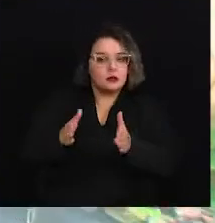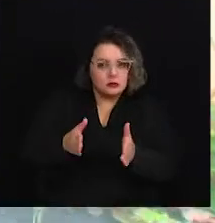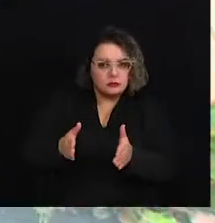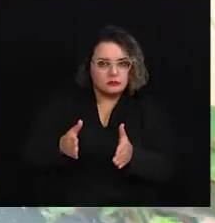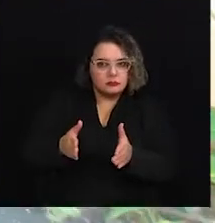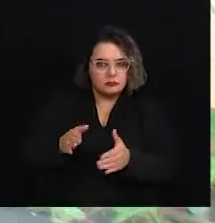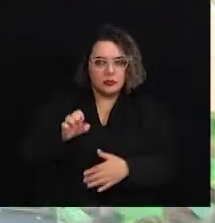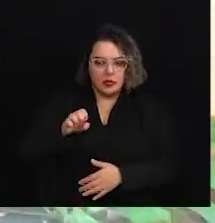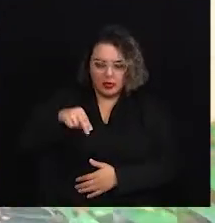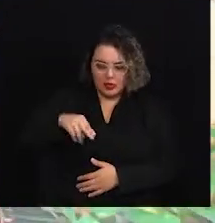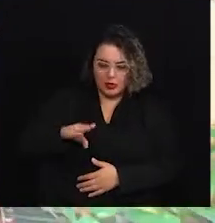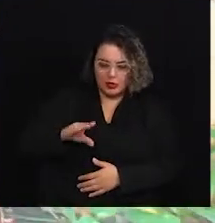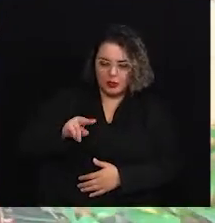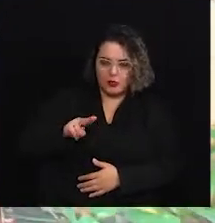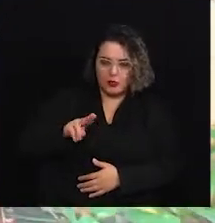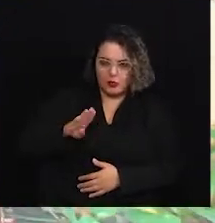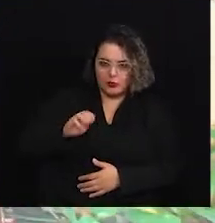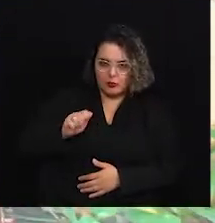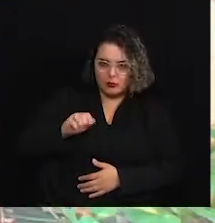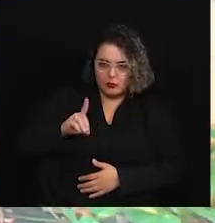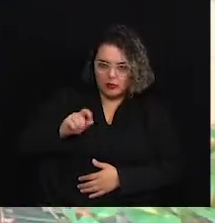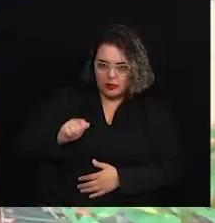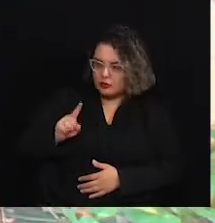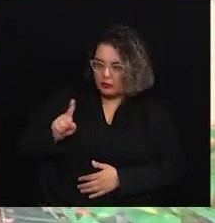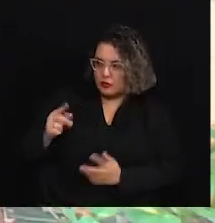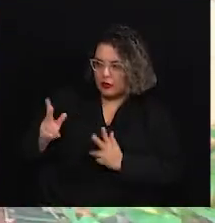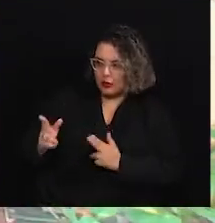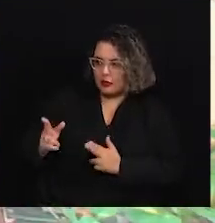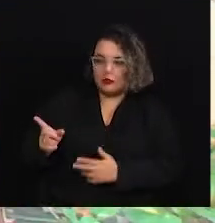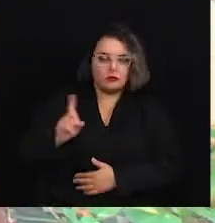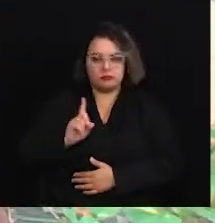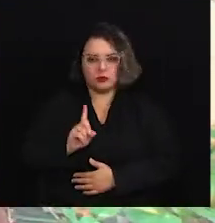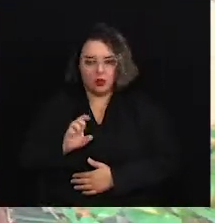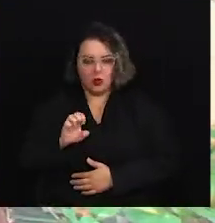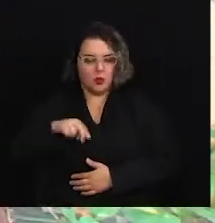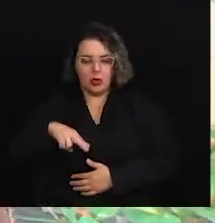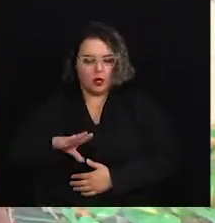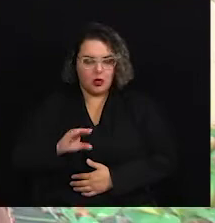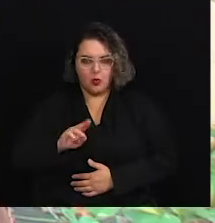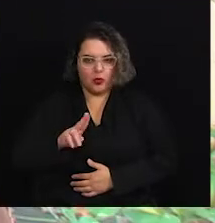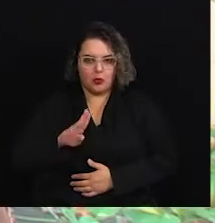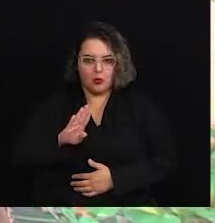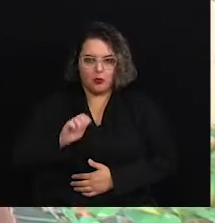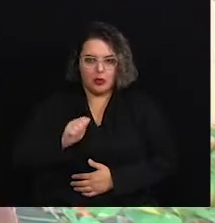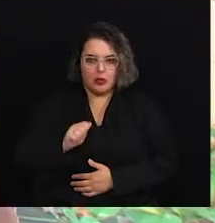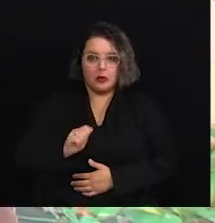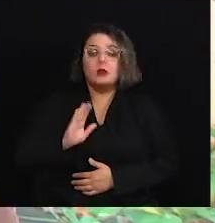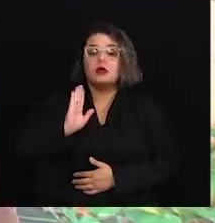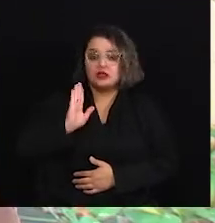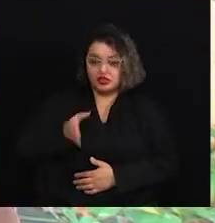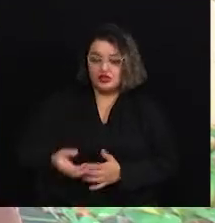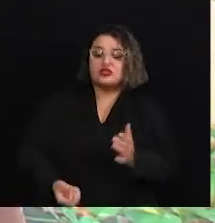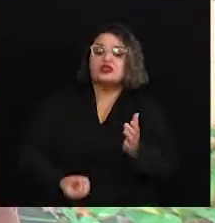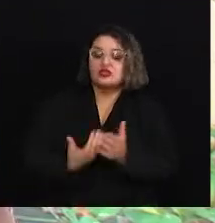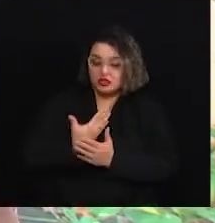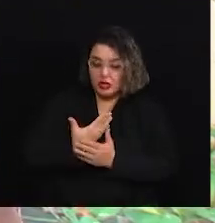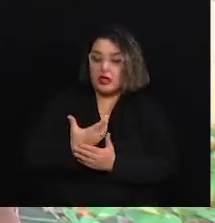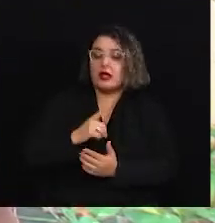nesse momento incubada. Não é o seu caso. Não, a gente não está incubado, mesmo porque, né, a gente nasceu já de um